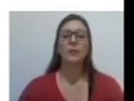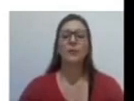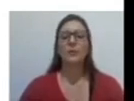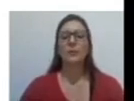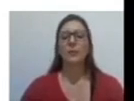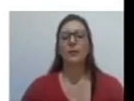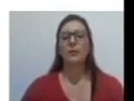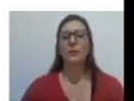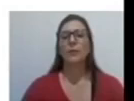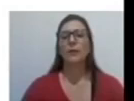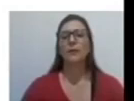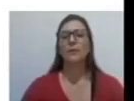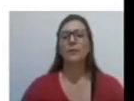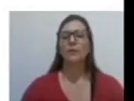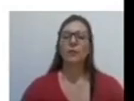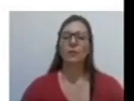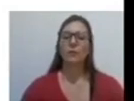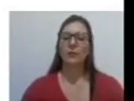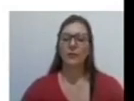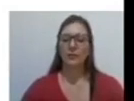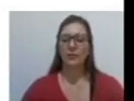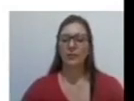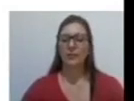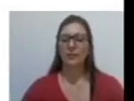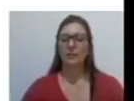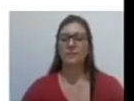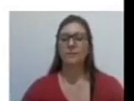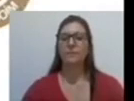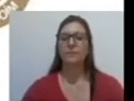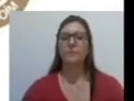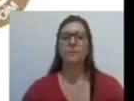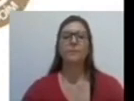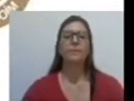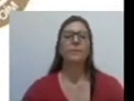Exemplos dos alimentos que mais provocam alergias.